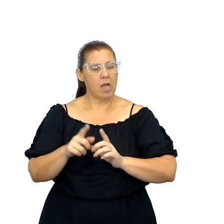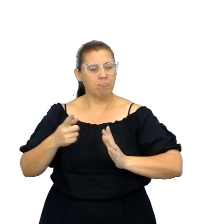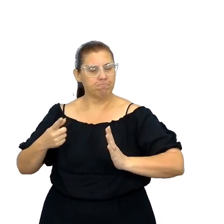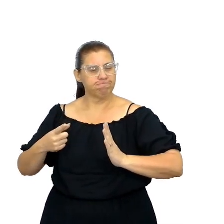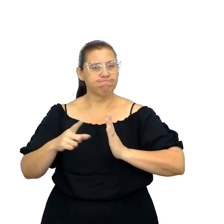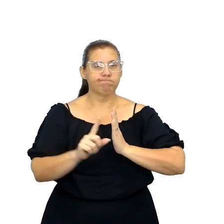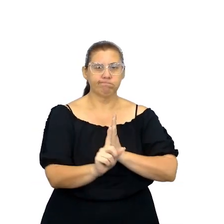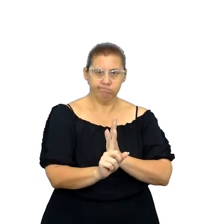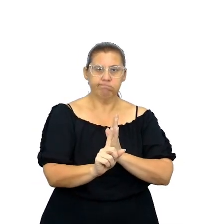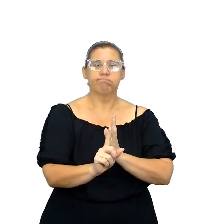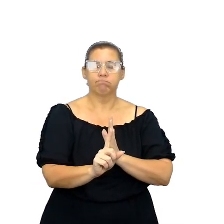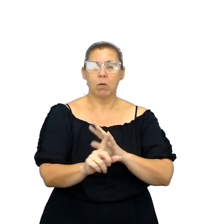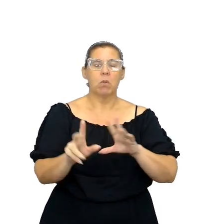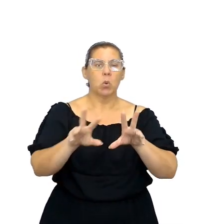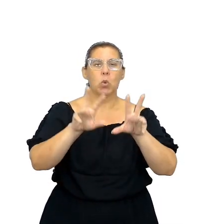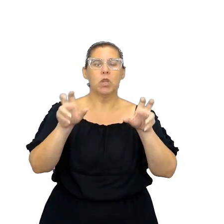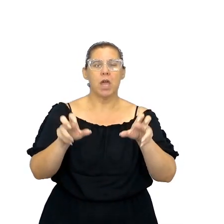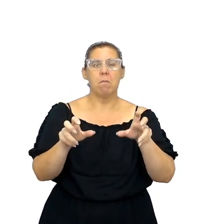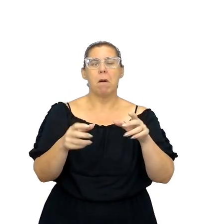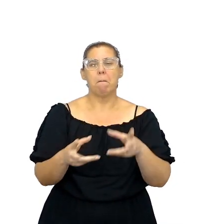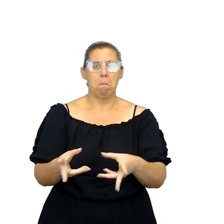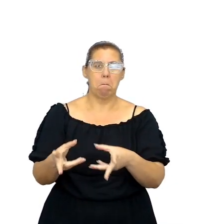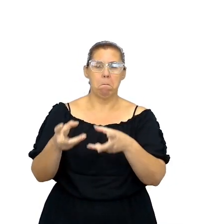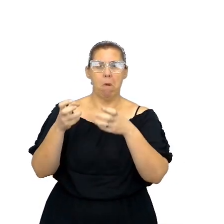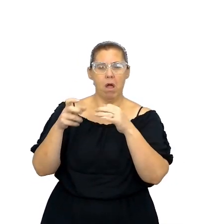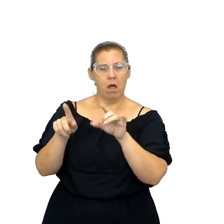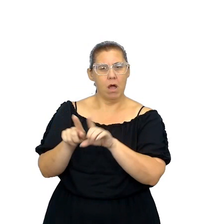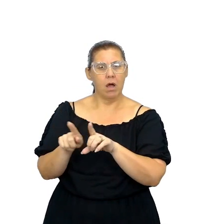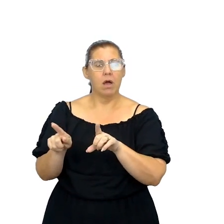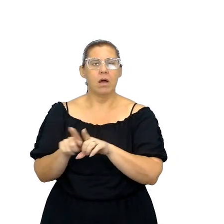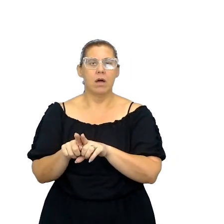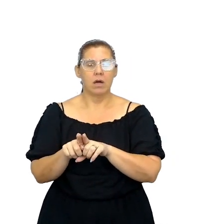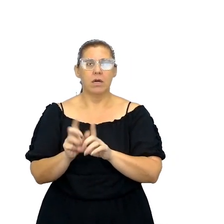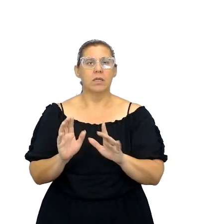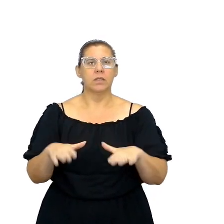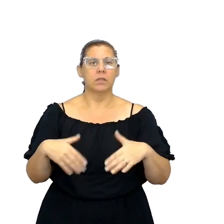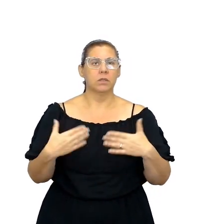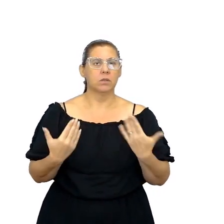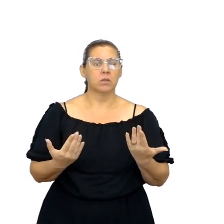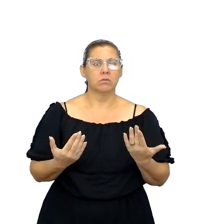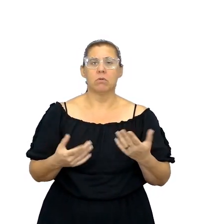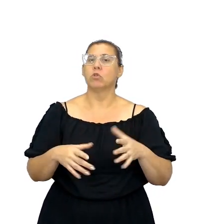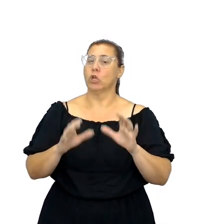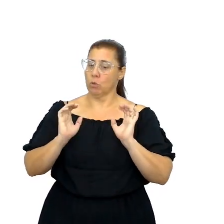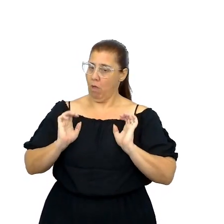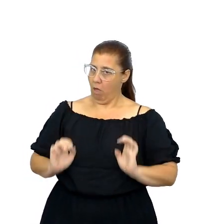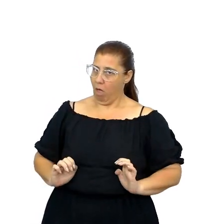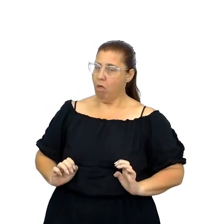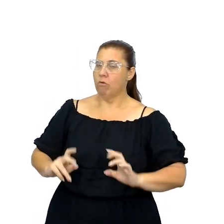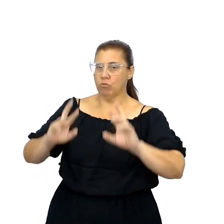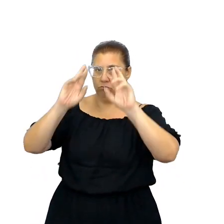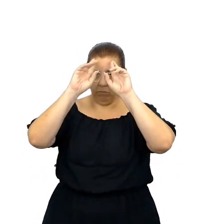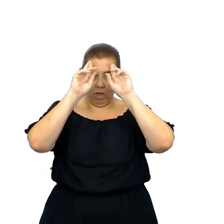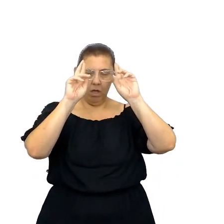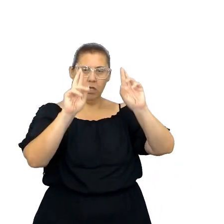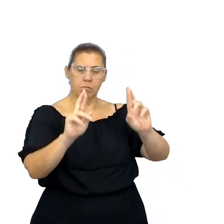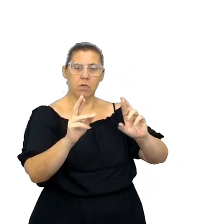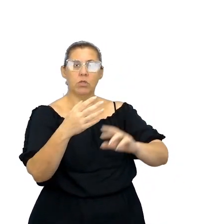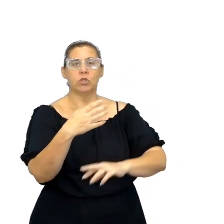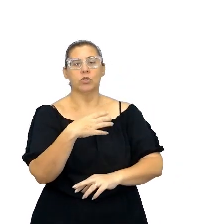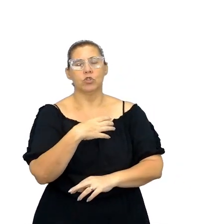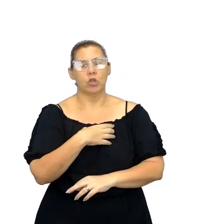diante dessas temáticas, sempre observando, então, a forma ética e respeitosa, de maneira